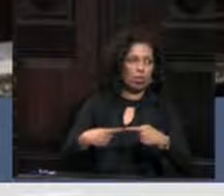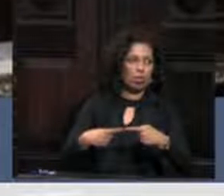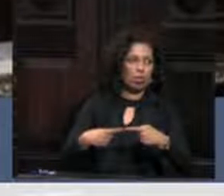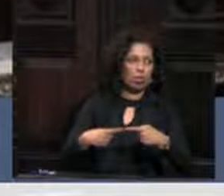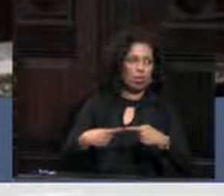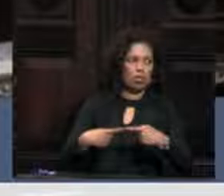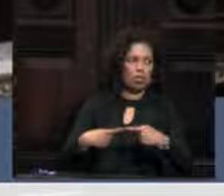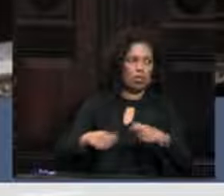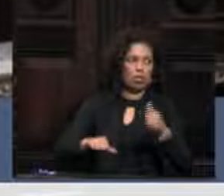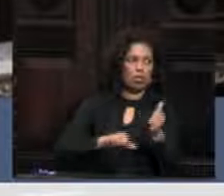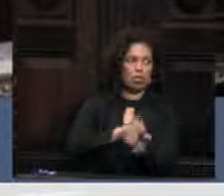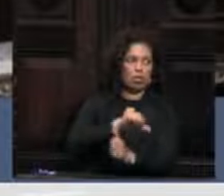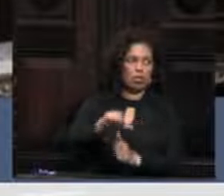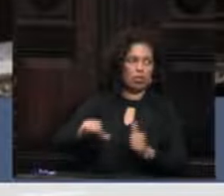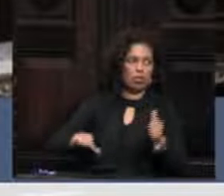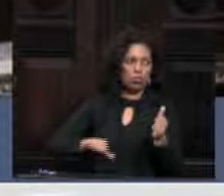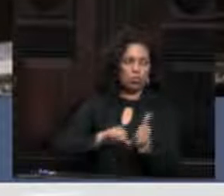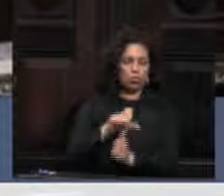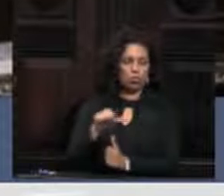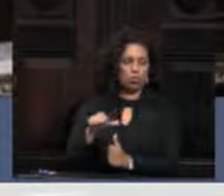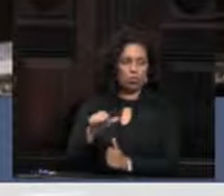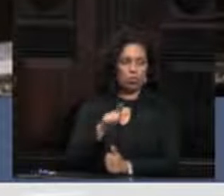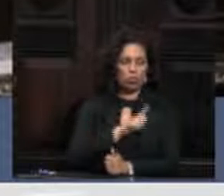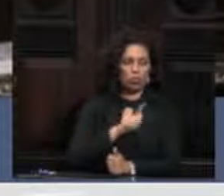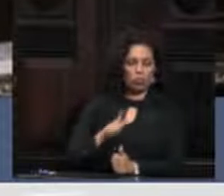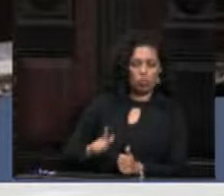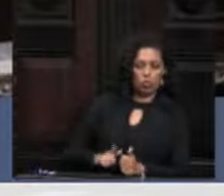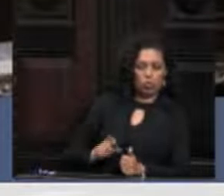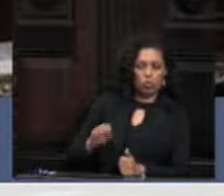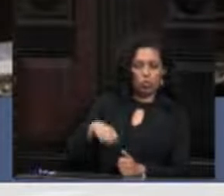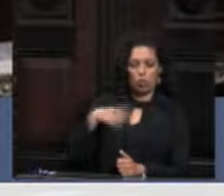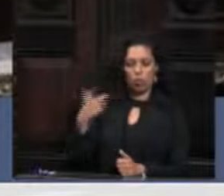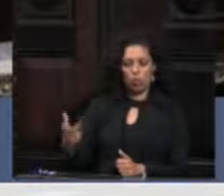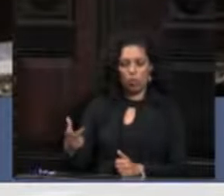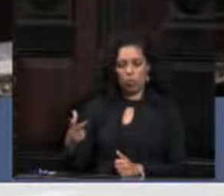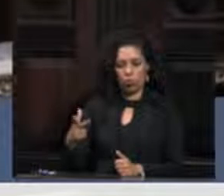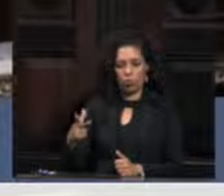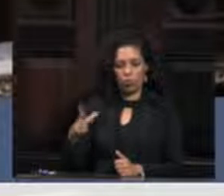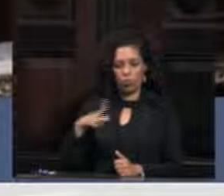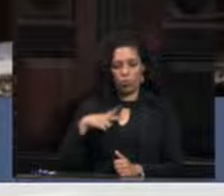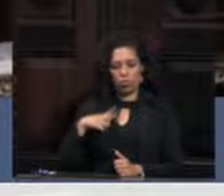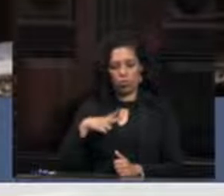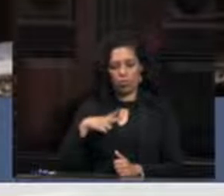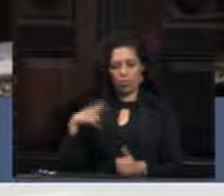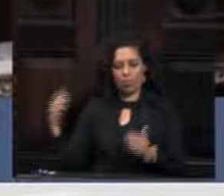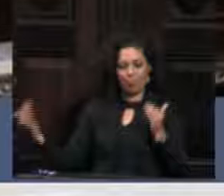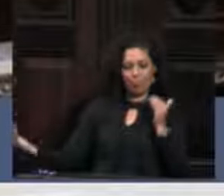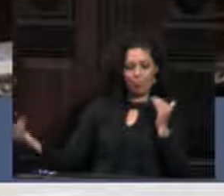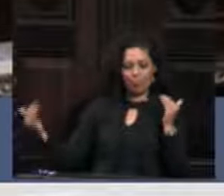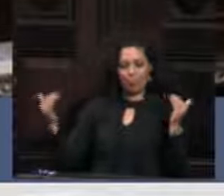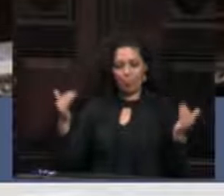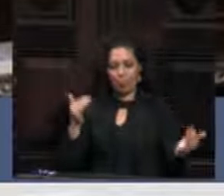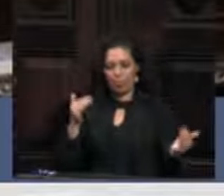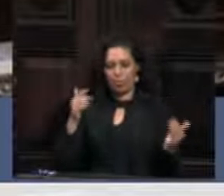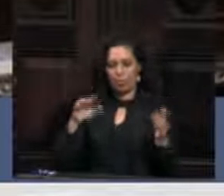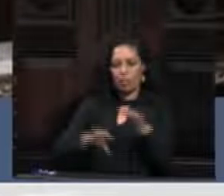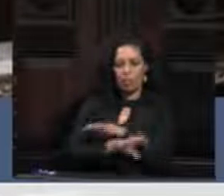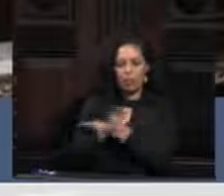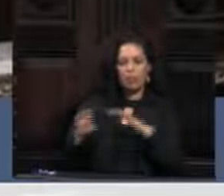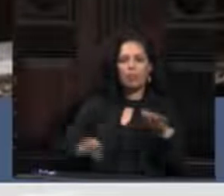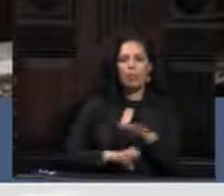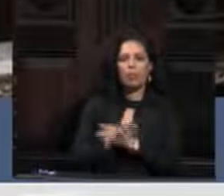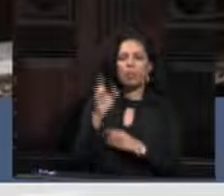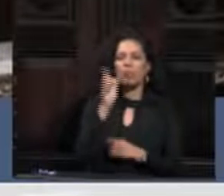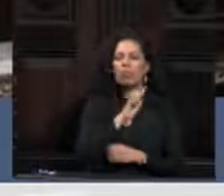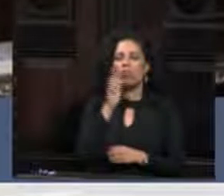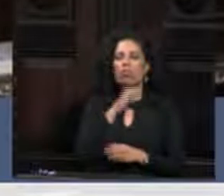a privatização ou não da Companhia Estadual de Água e Esgotos. Aliás,